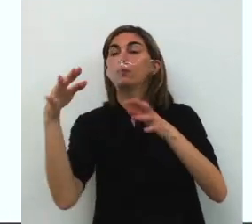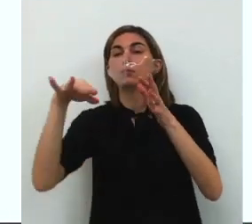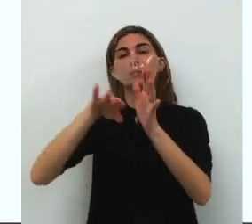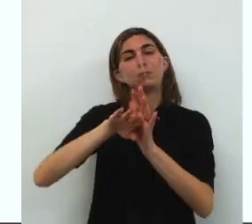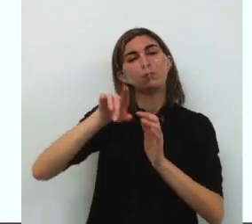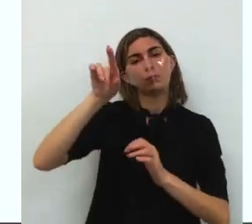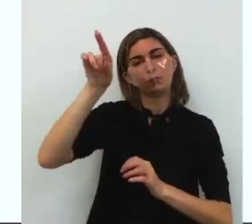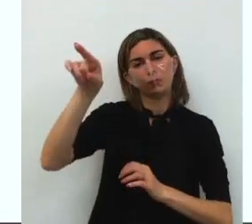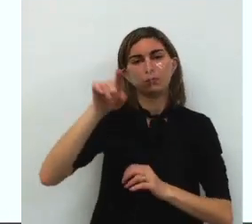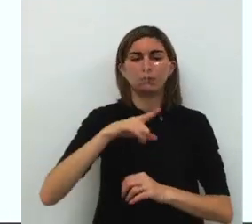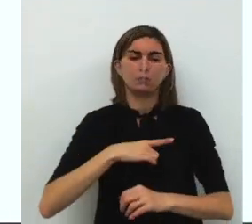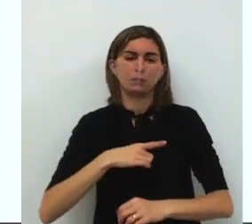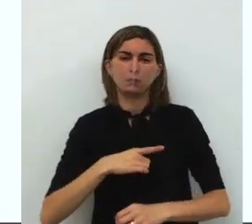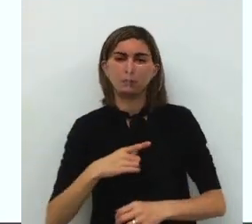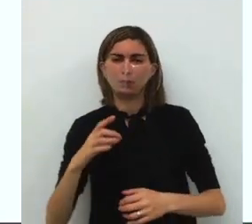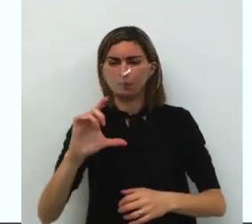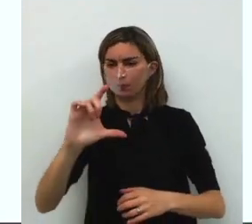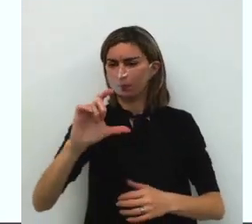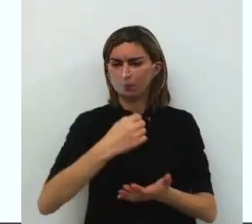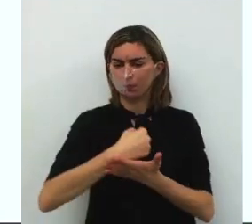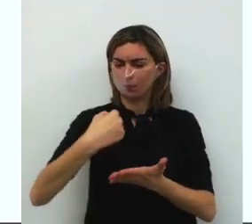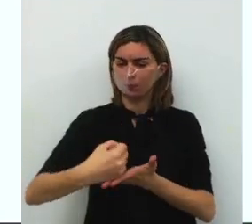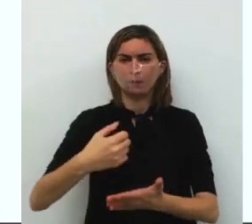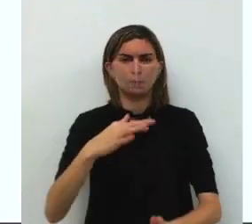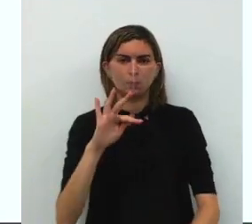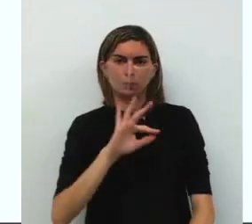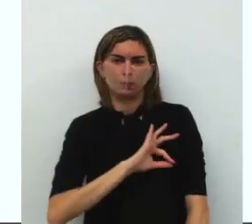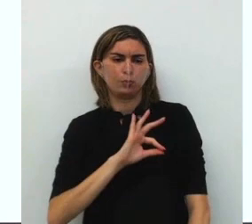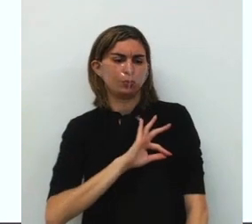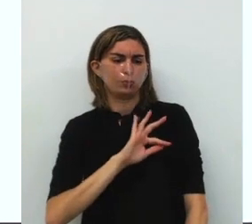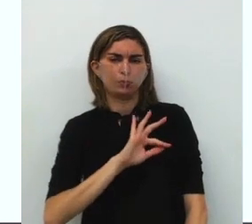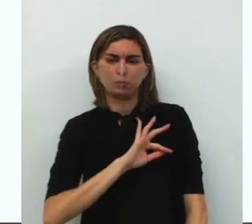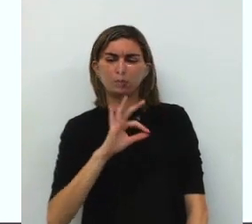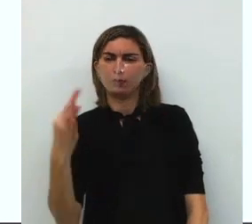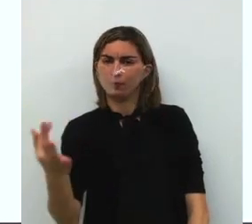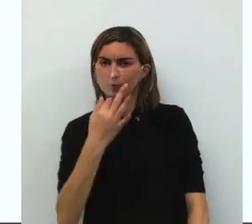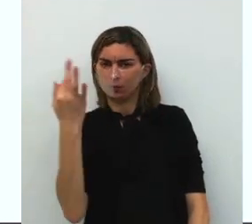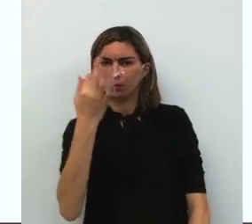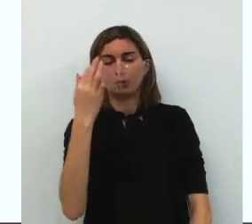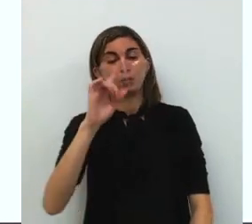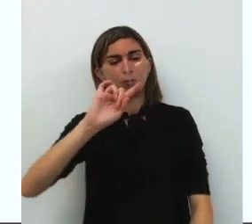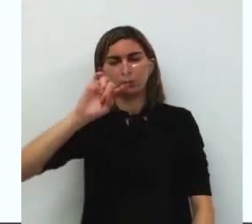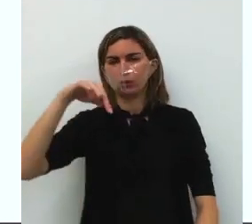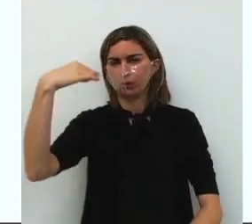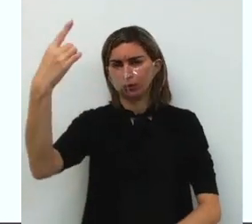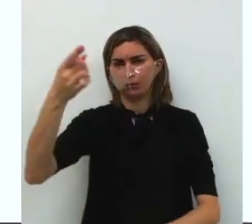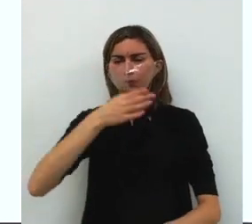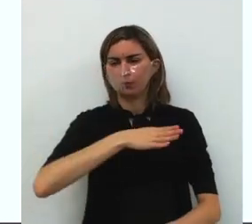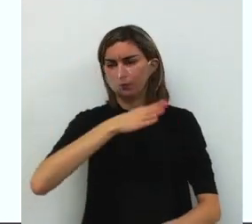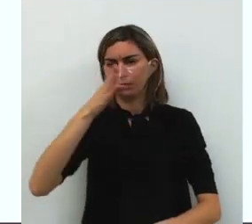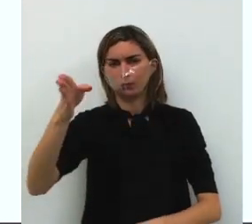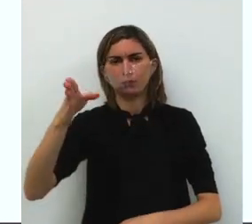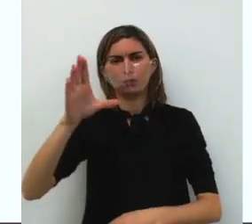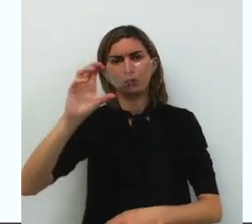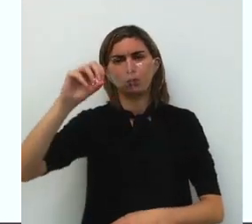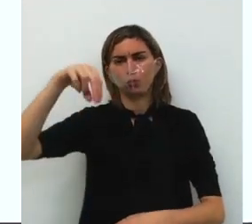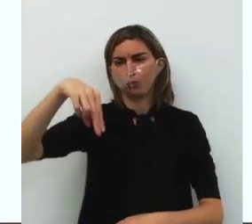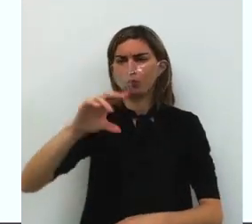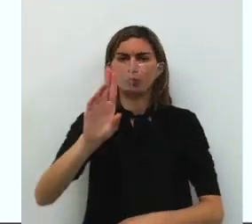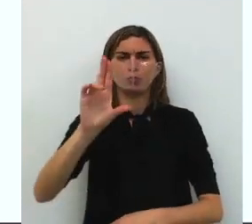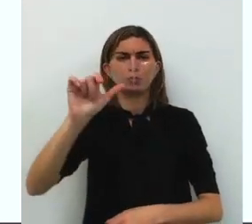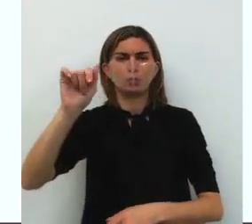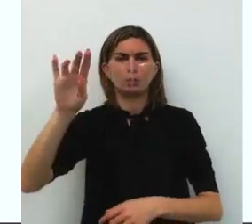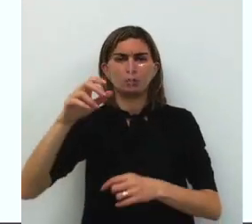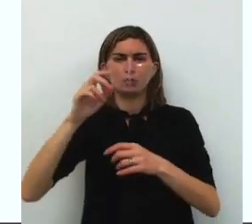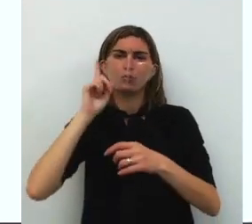você chega, vai tirar o seu passaporte na Polícia Federal, no bairro do Recife, e depois você vai no consulado, por